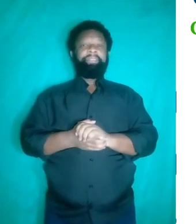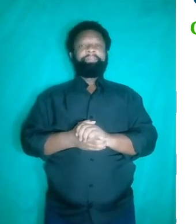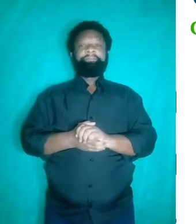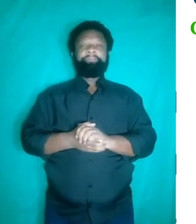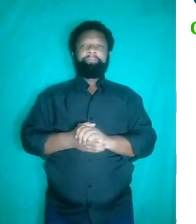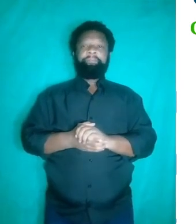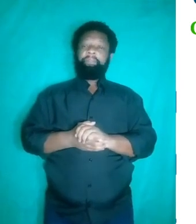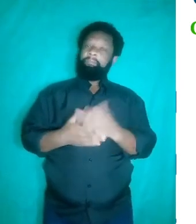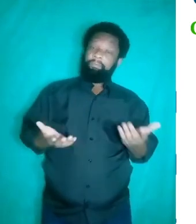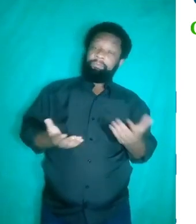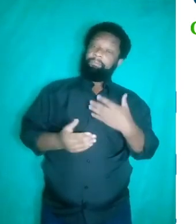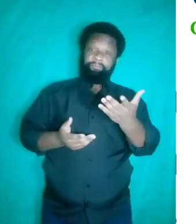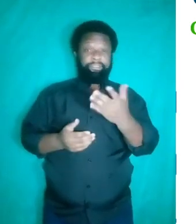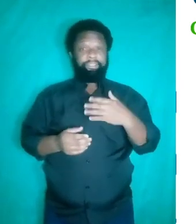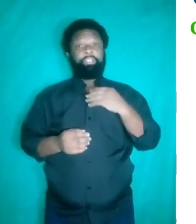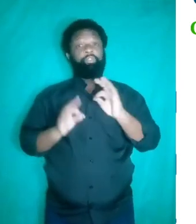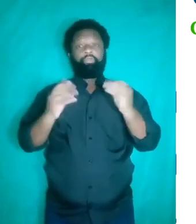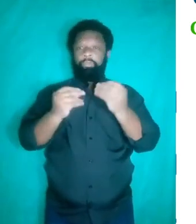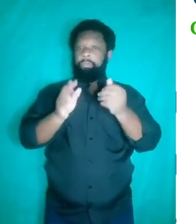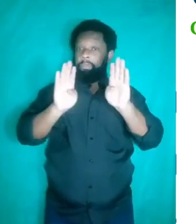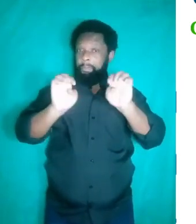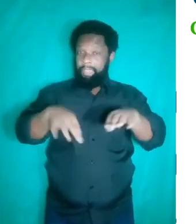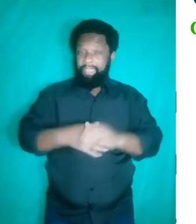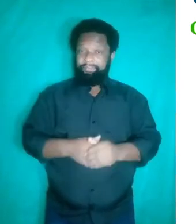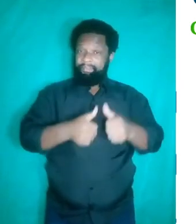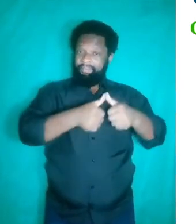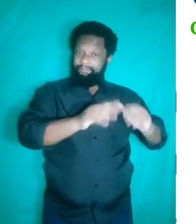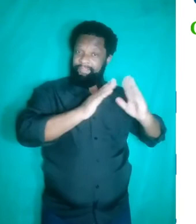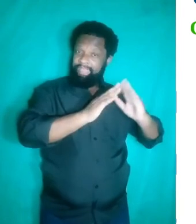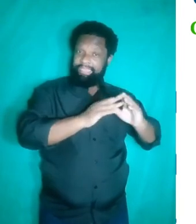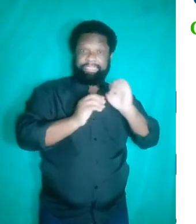ok? É isso, bebês. Espero que estejam todos